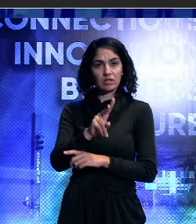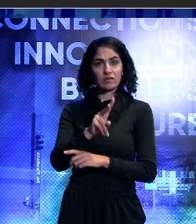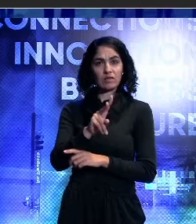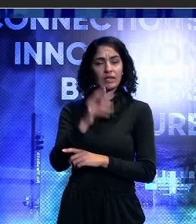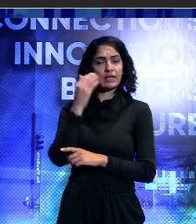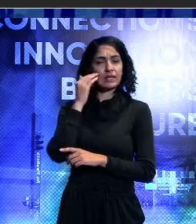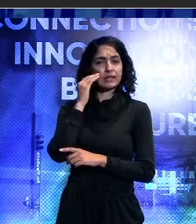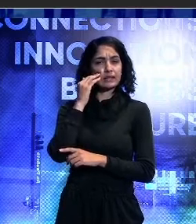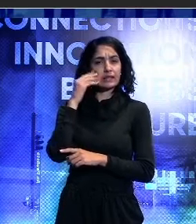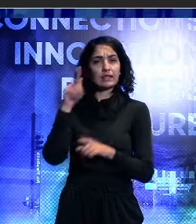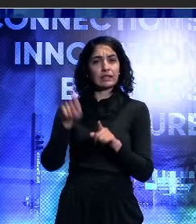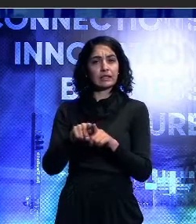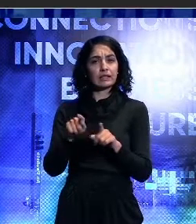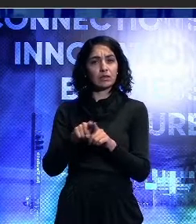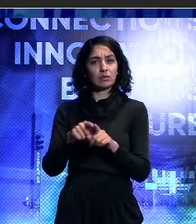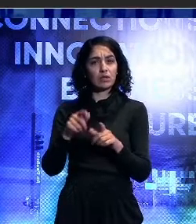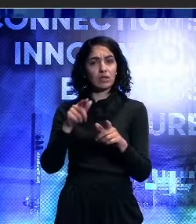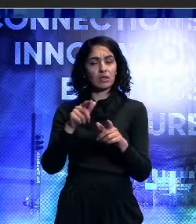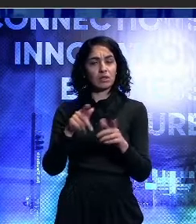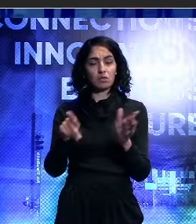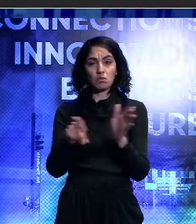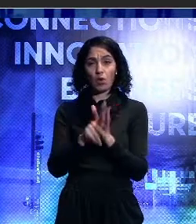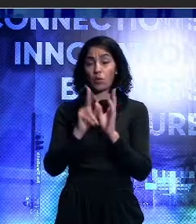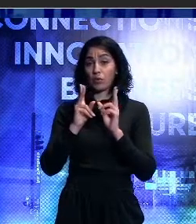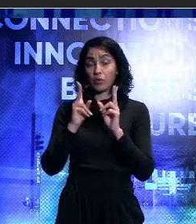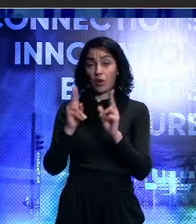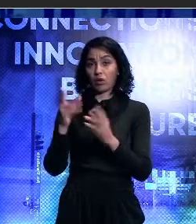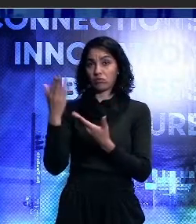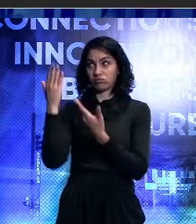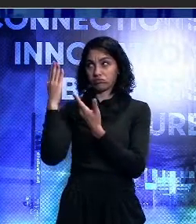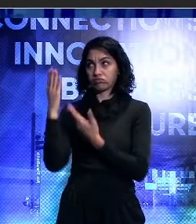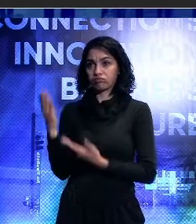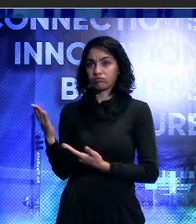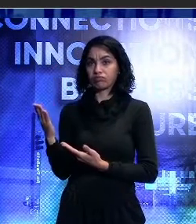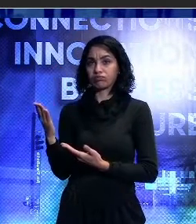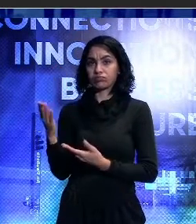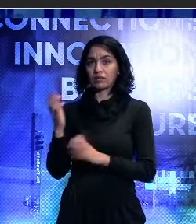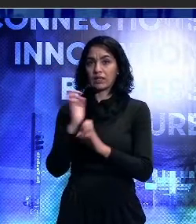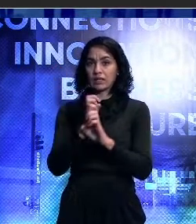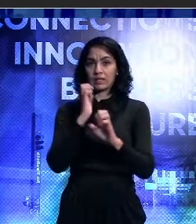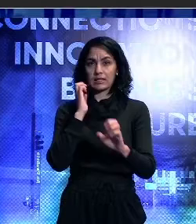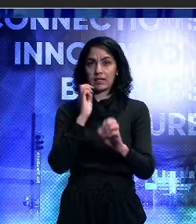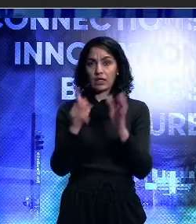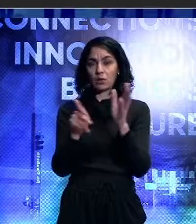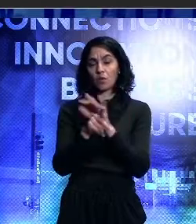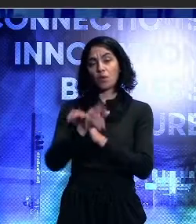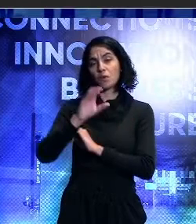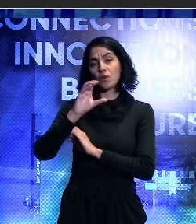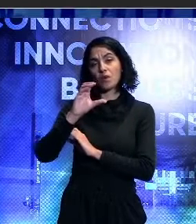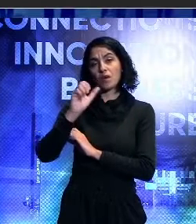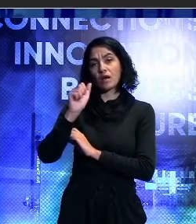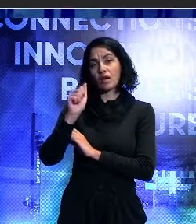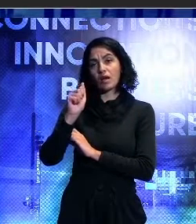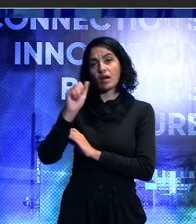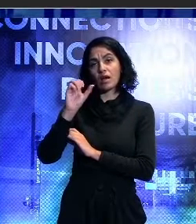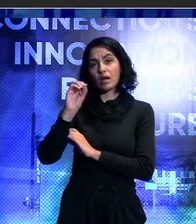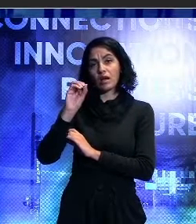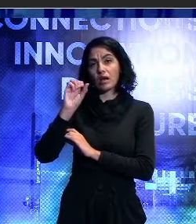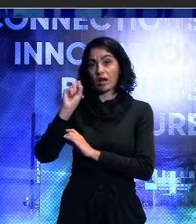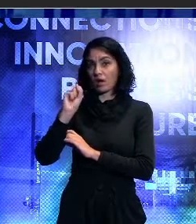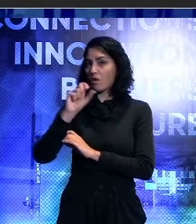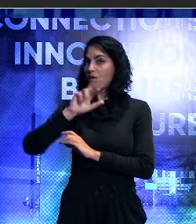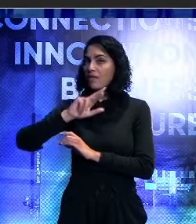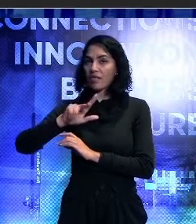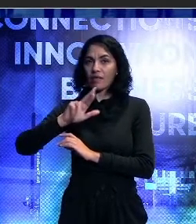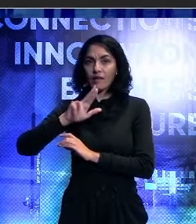já está na mesma página logo na saída. Beleza? De fato, engenharia do caos não é sobre quebrar coisas de forma